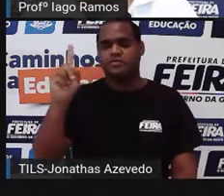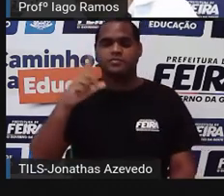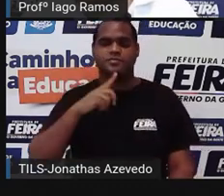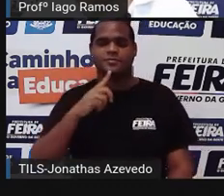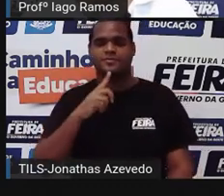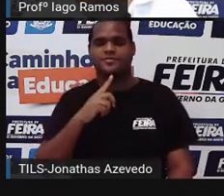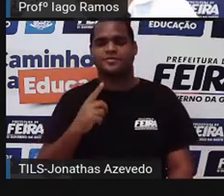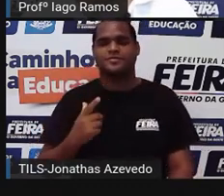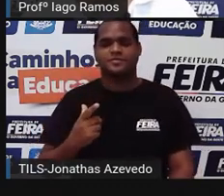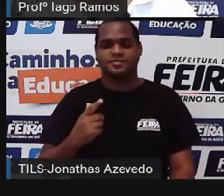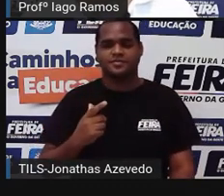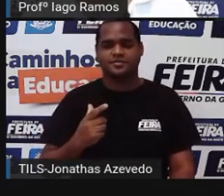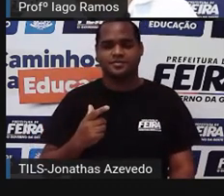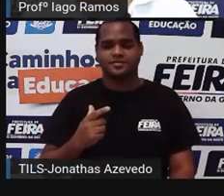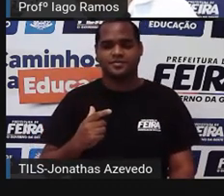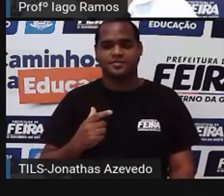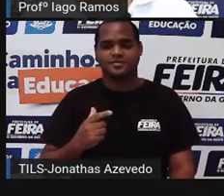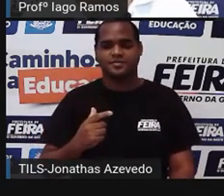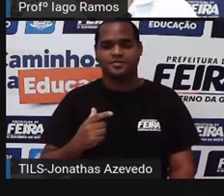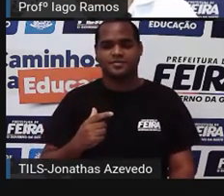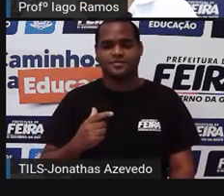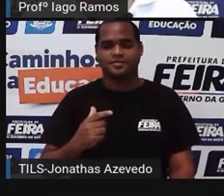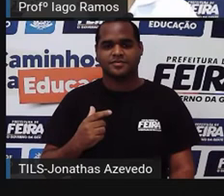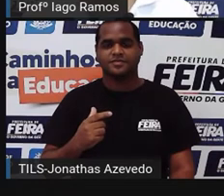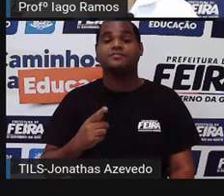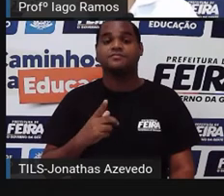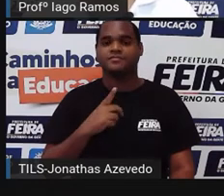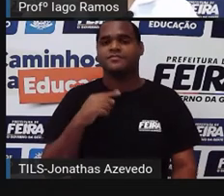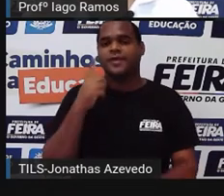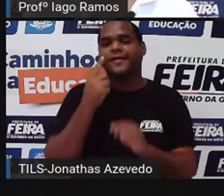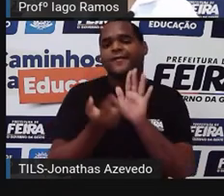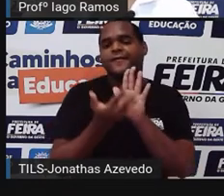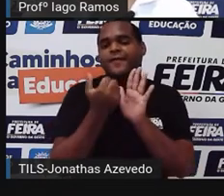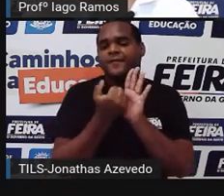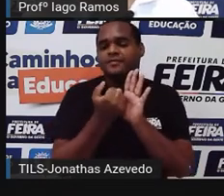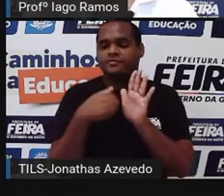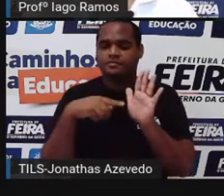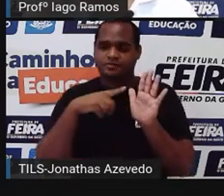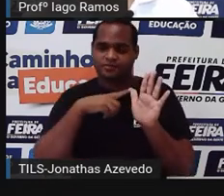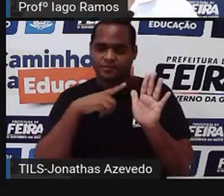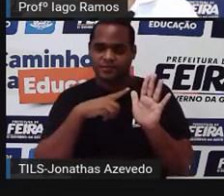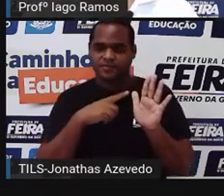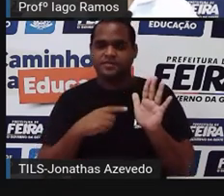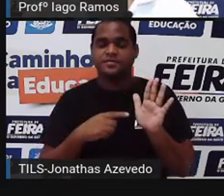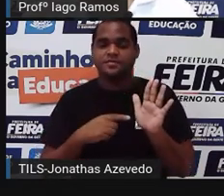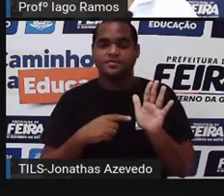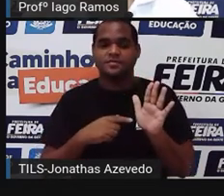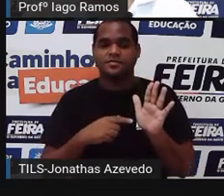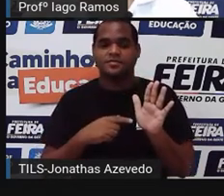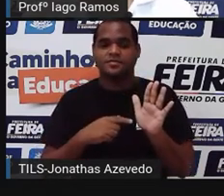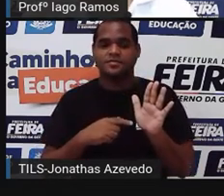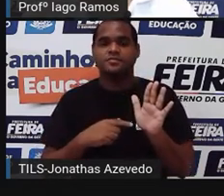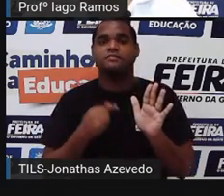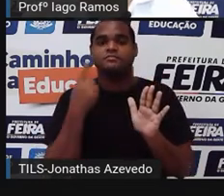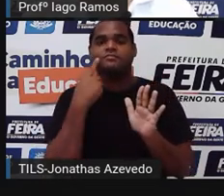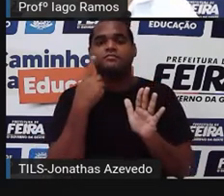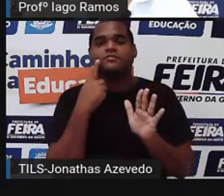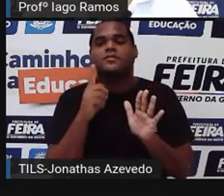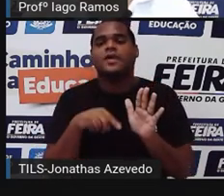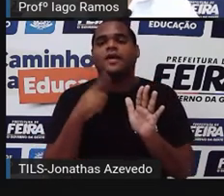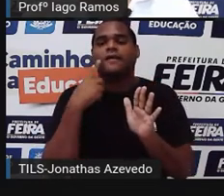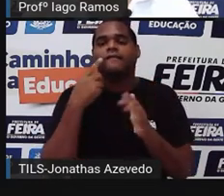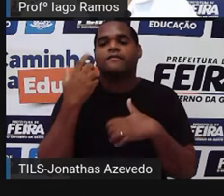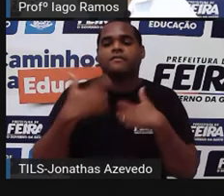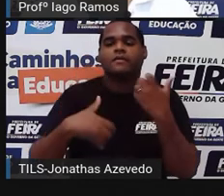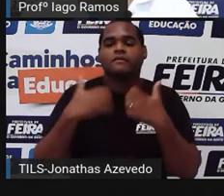vem aqui comigo Olha só eu tenho ali aquela figura que eu já pedi para você né até copiar no caderno e